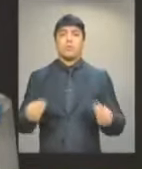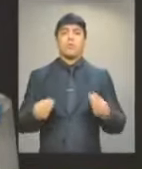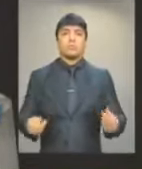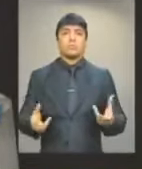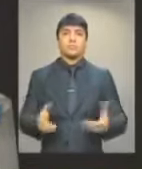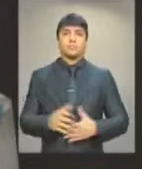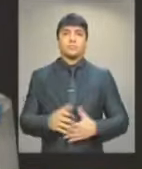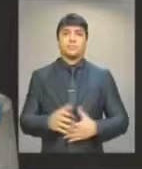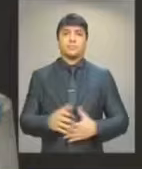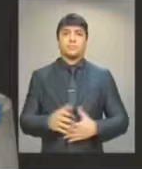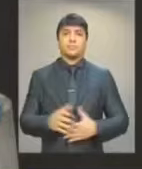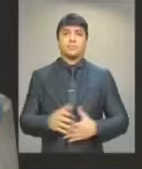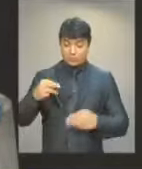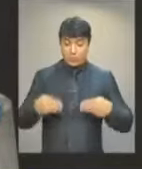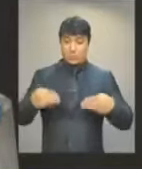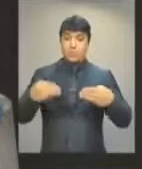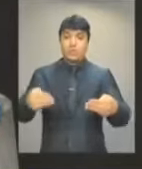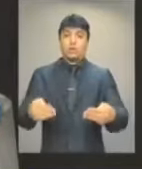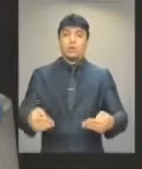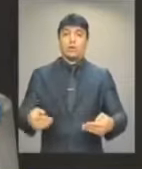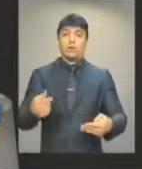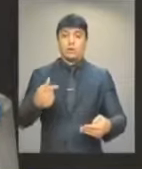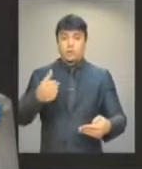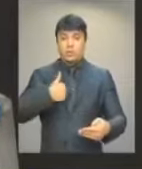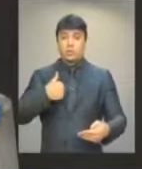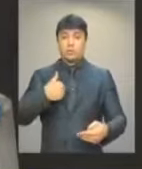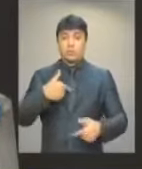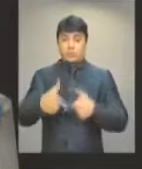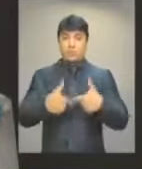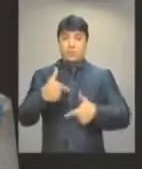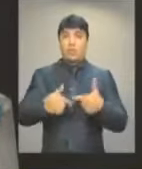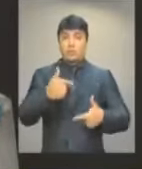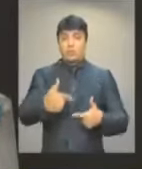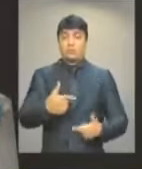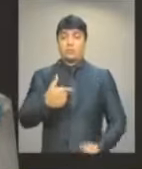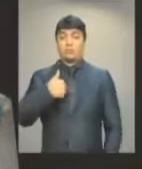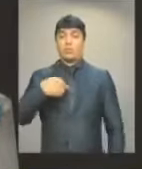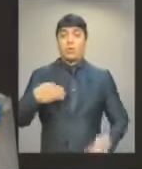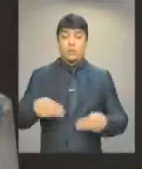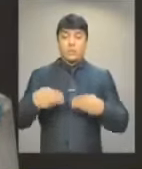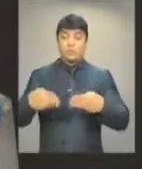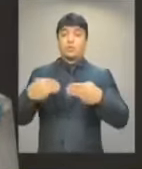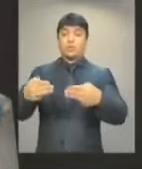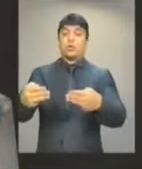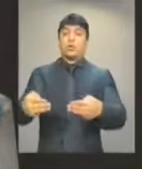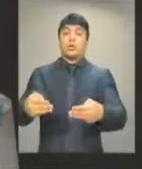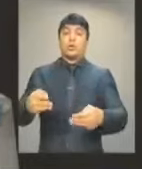Menos da metade. O Ministério, onde eu estou lotado, eu sou servidor público federal,